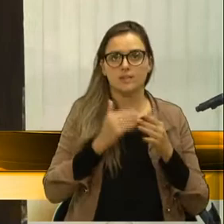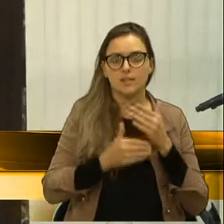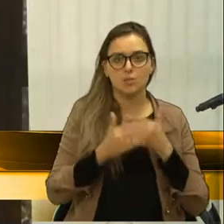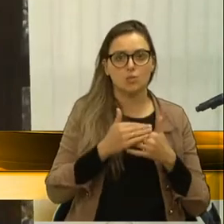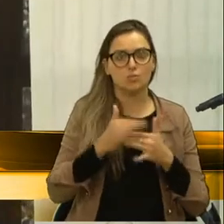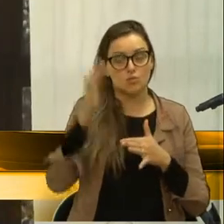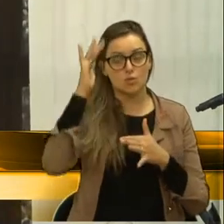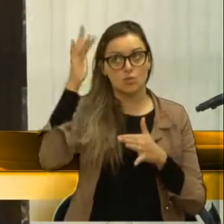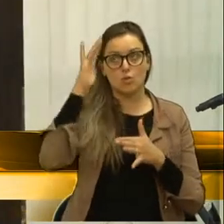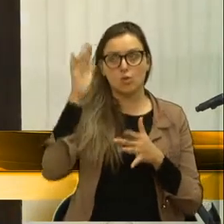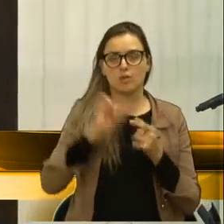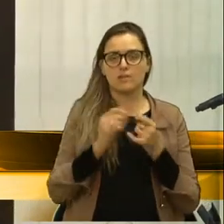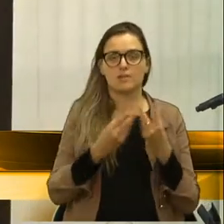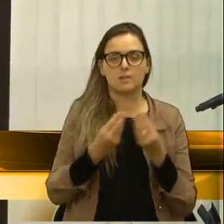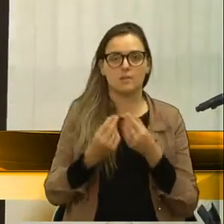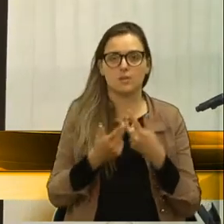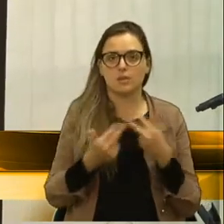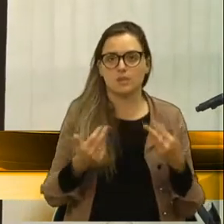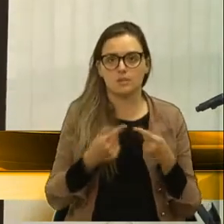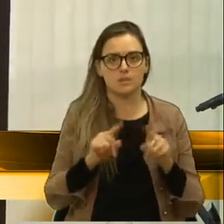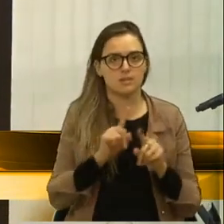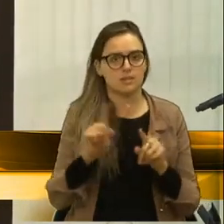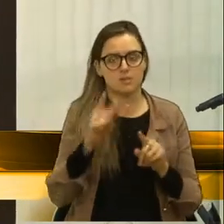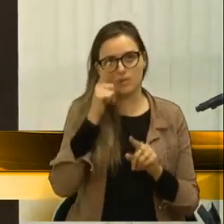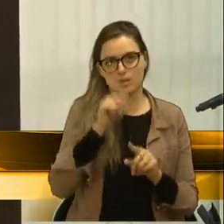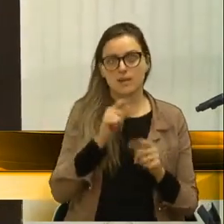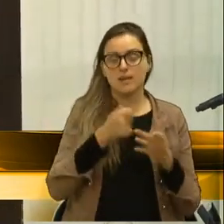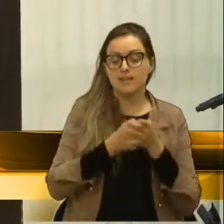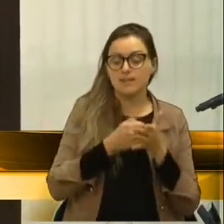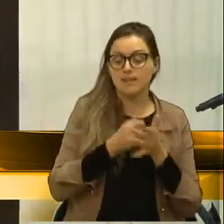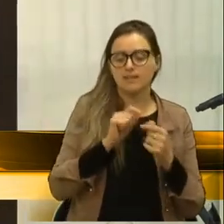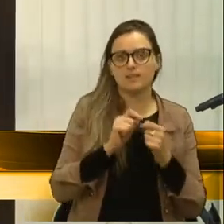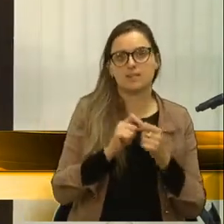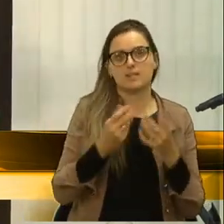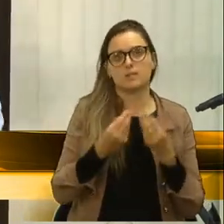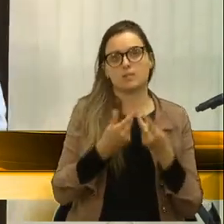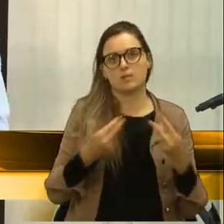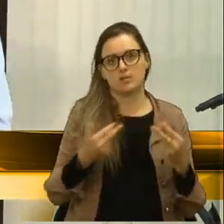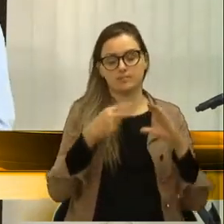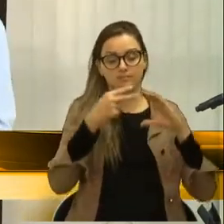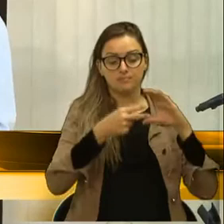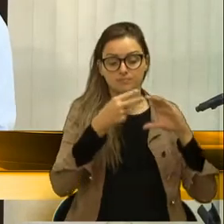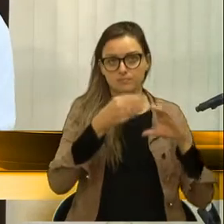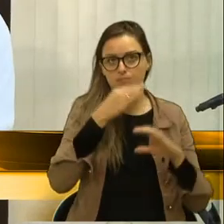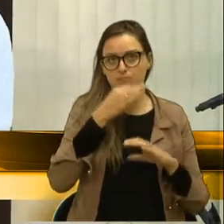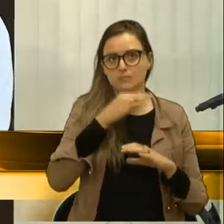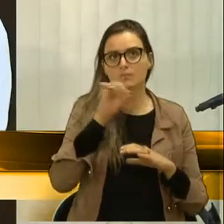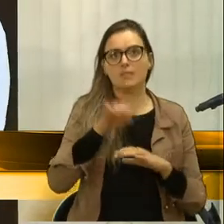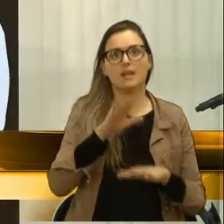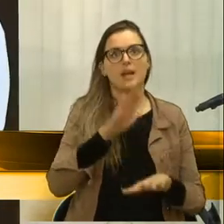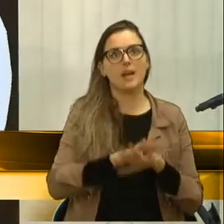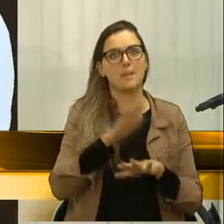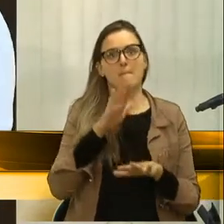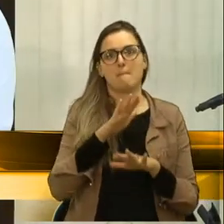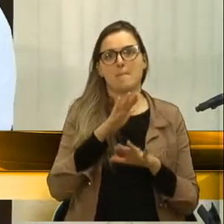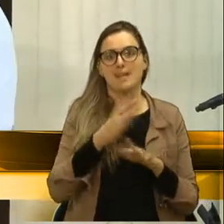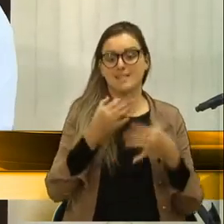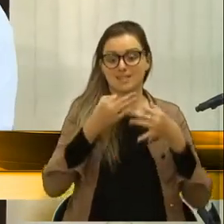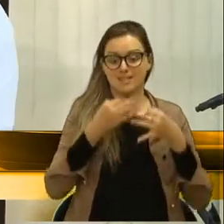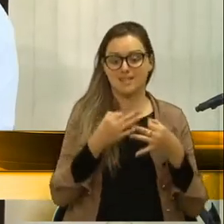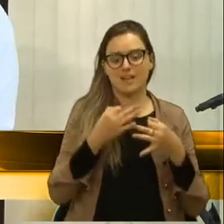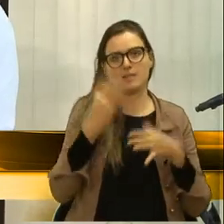várias coisas, não consegue, tenta fazer várias coisas, não consegue. A Câmara de Caxias é uma das mais austeras do Brasil. Eu,